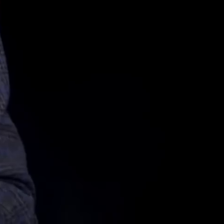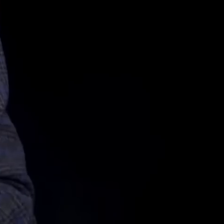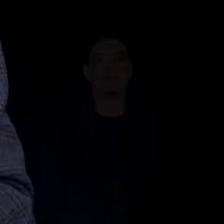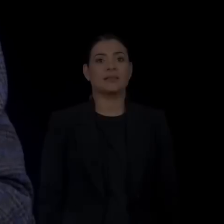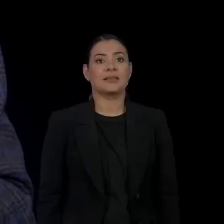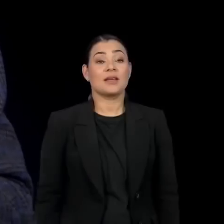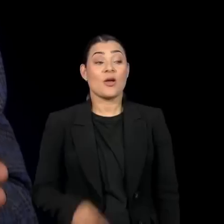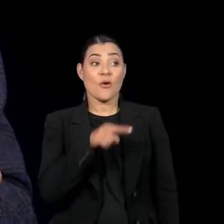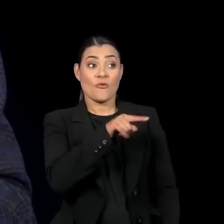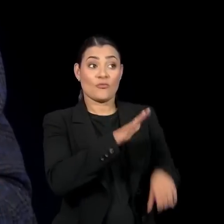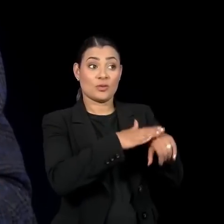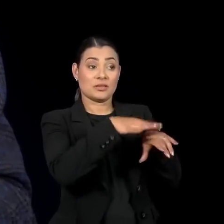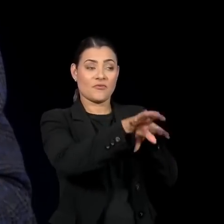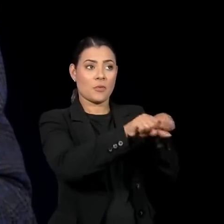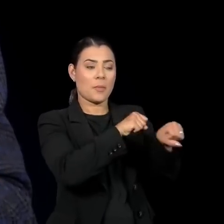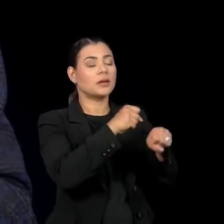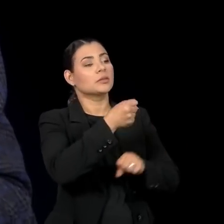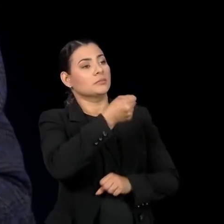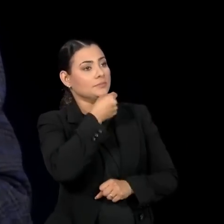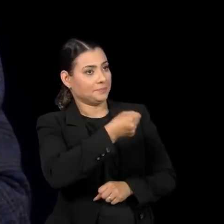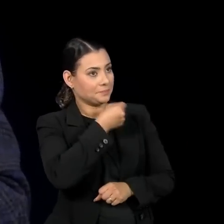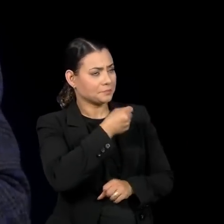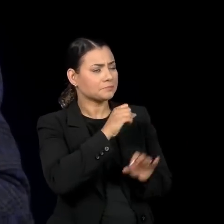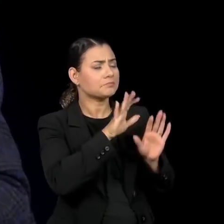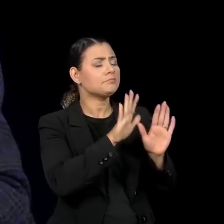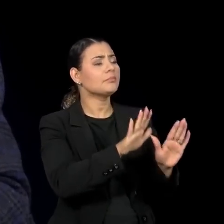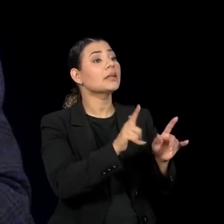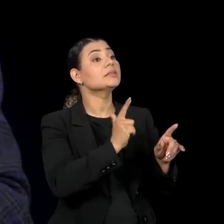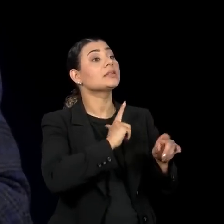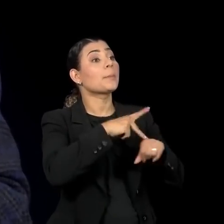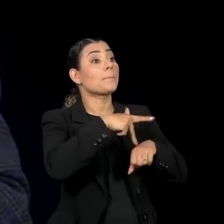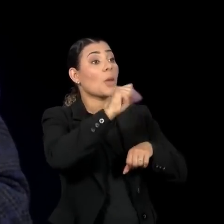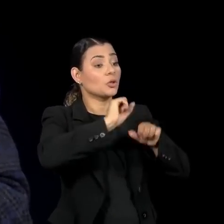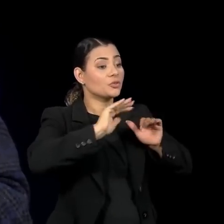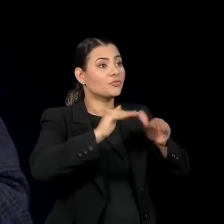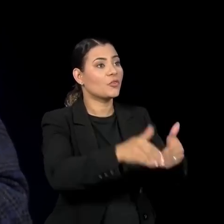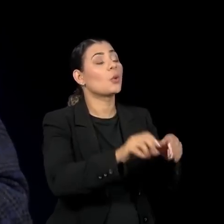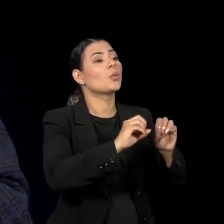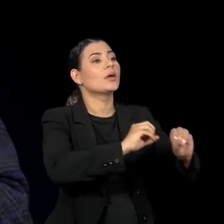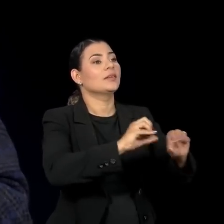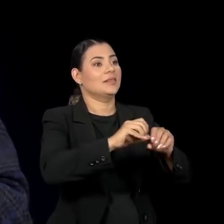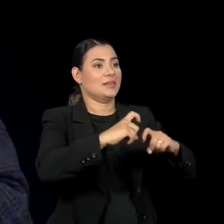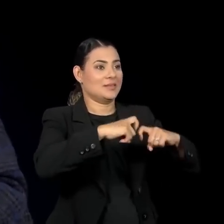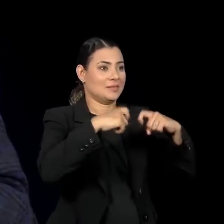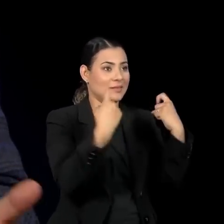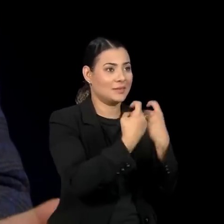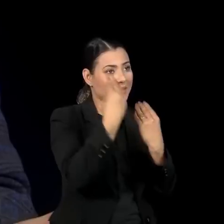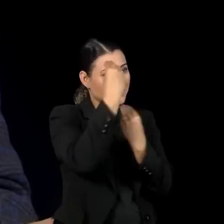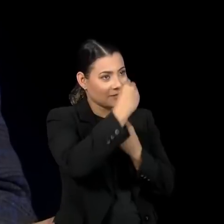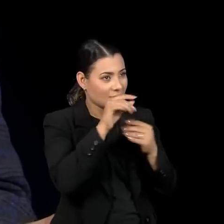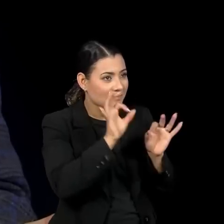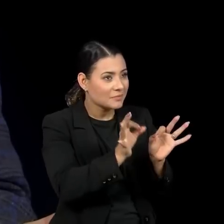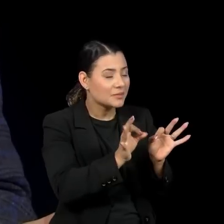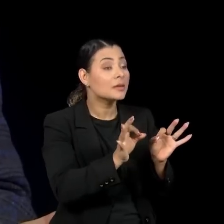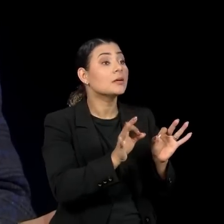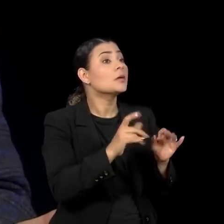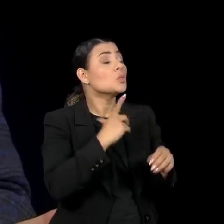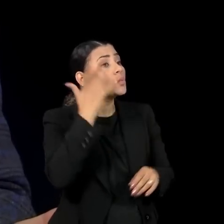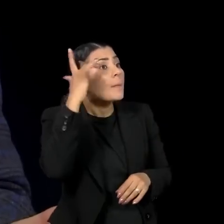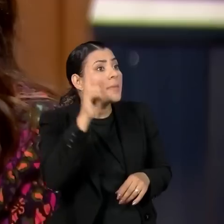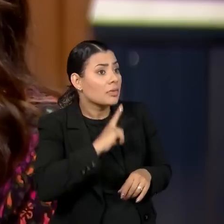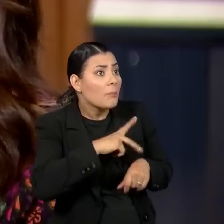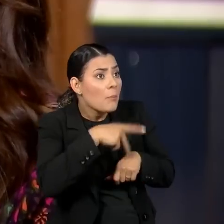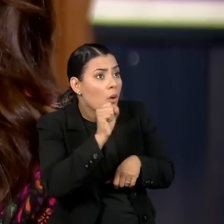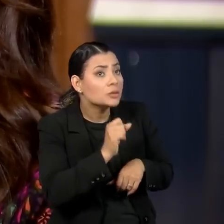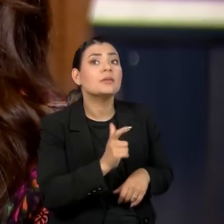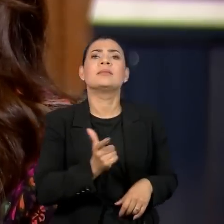Você é formada em jornalismo e tem uma pós-graduação em educação sexual. Eu nem sabia que tinha essa pós.